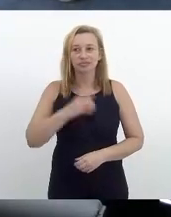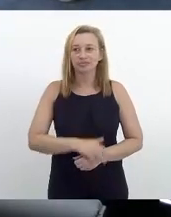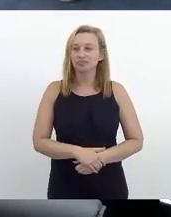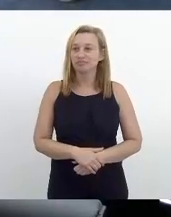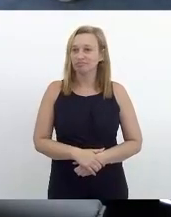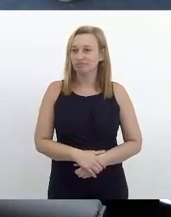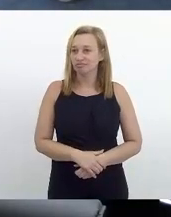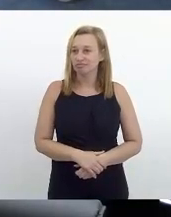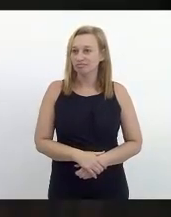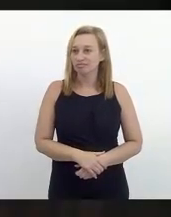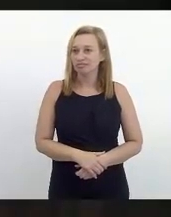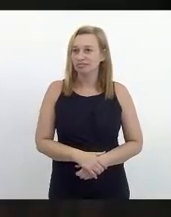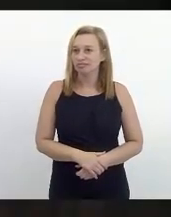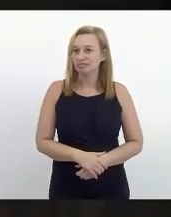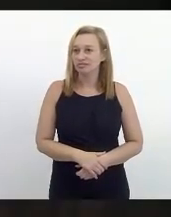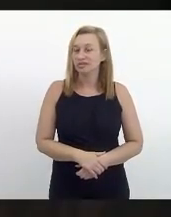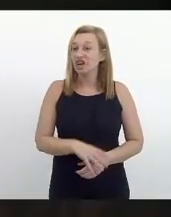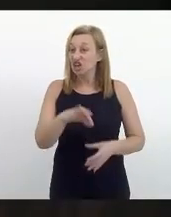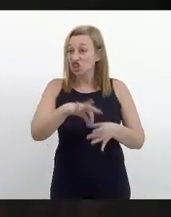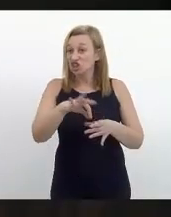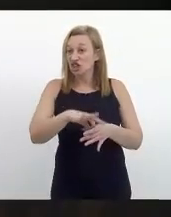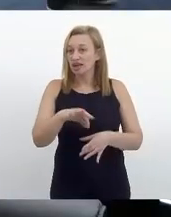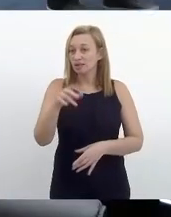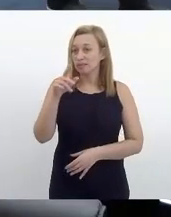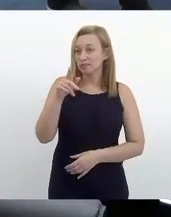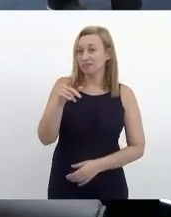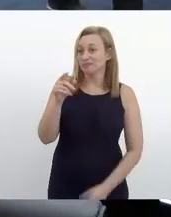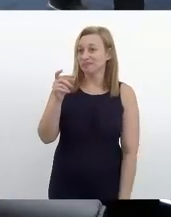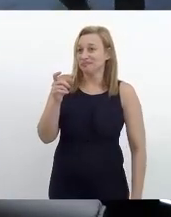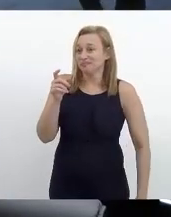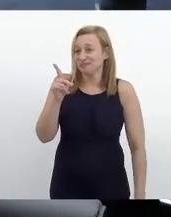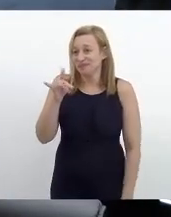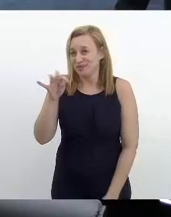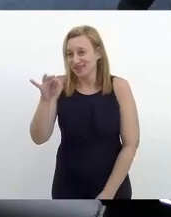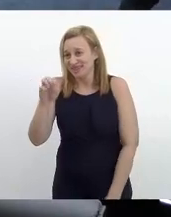Favorável. Chá de pimenta?